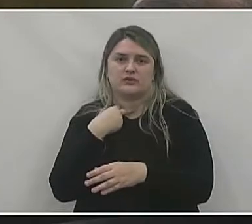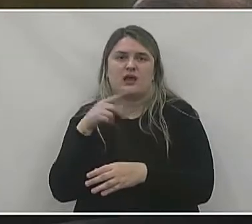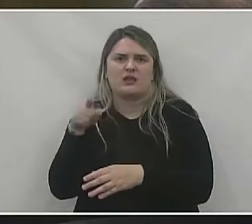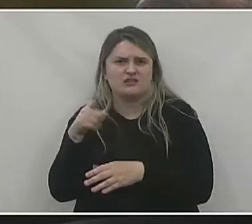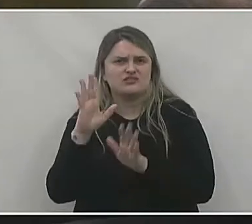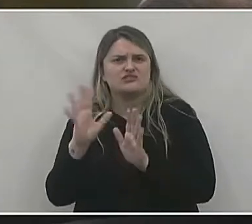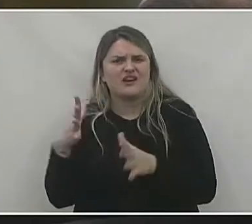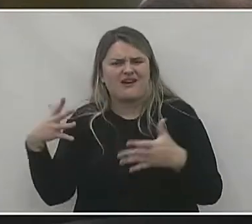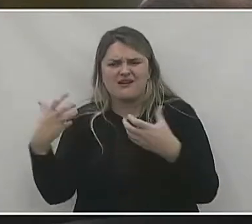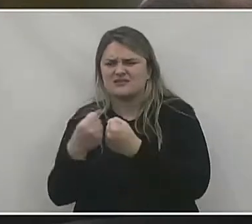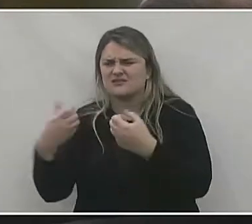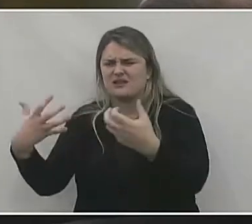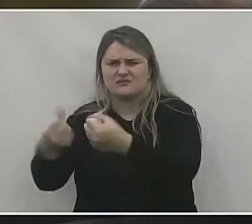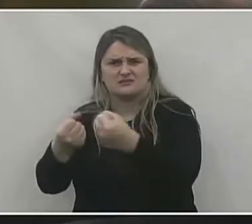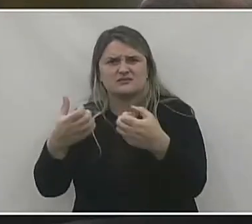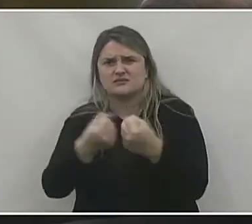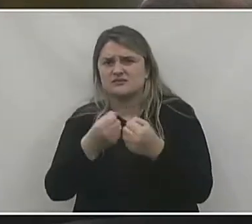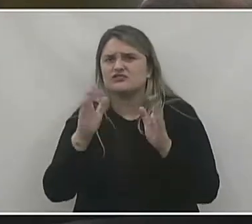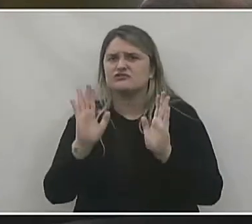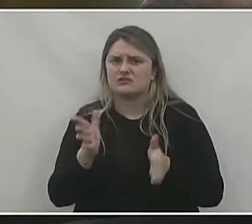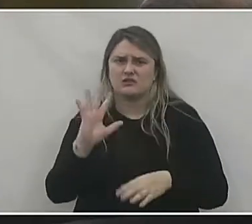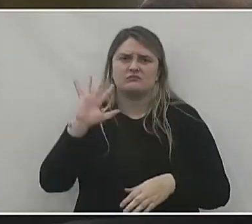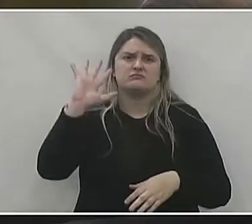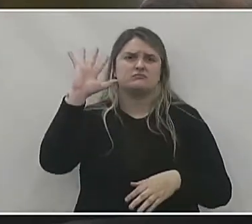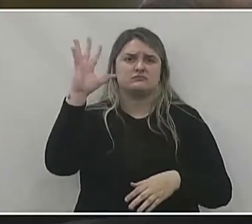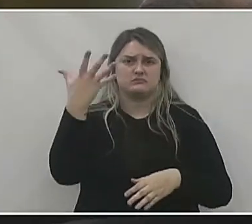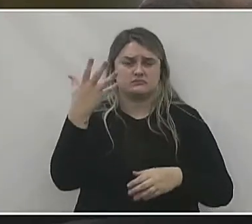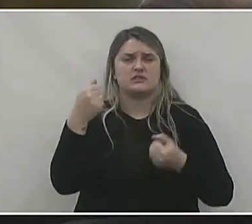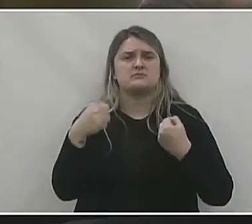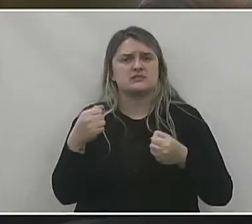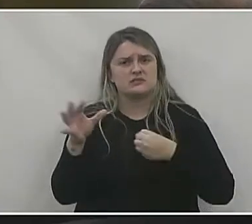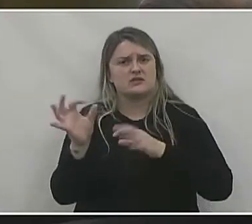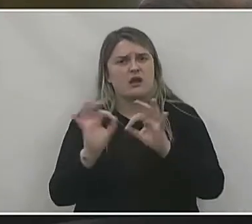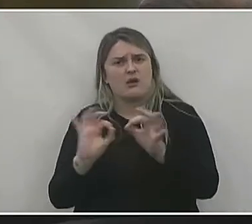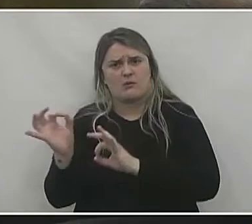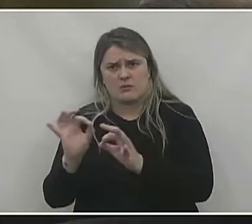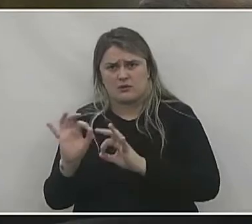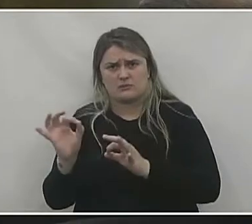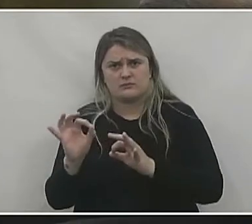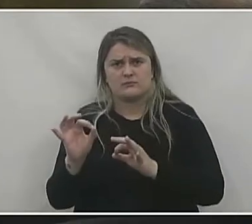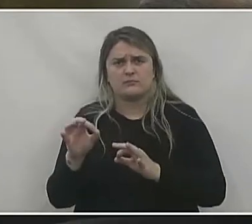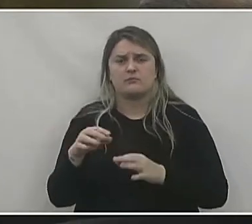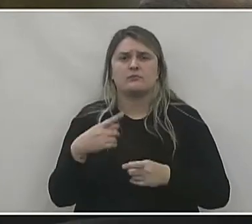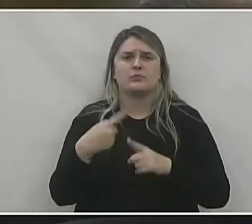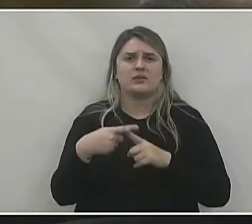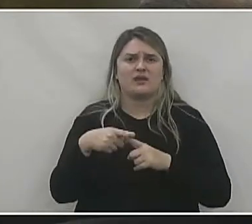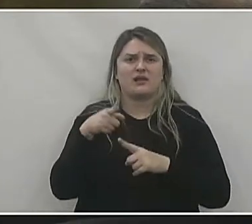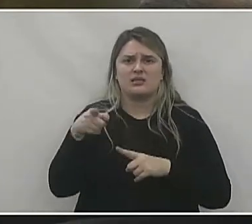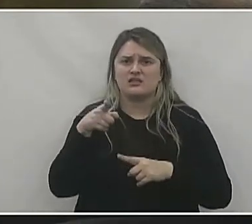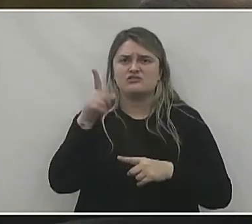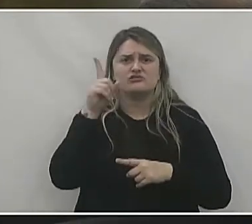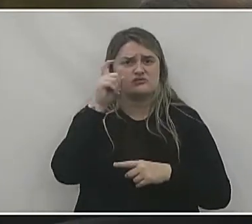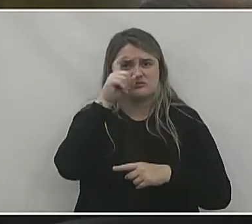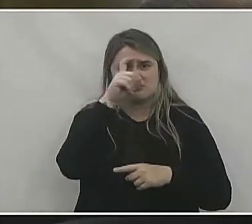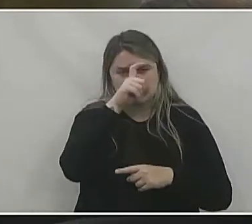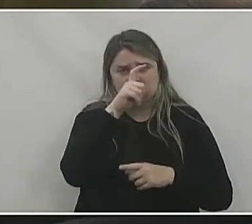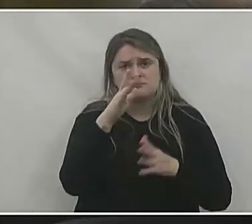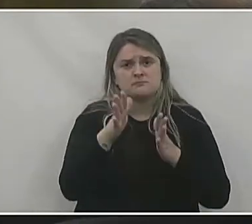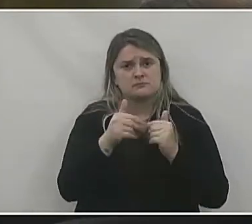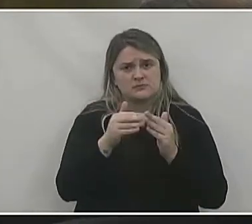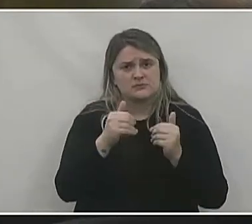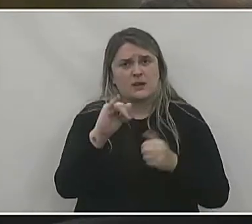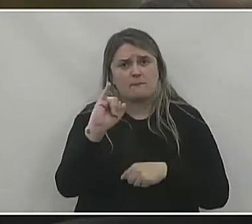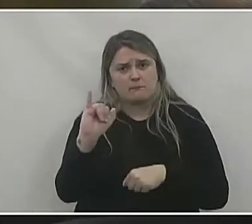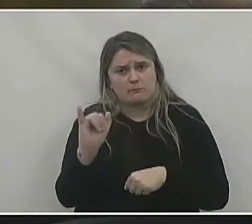vítimas, muitas pessoas em estado praticamente vulnerável de passar ali com o carro. E queria pedir,